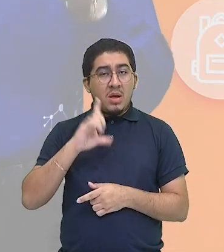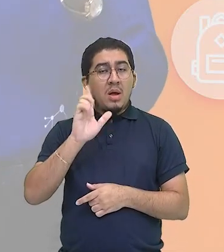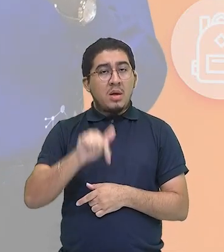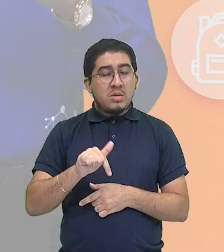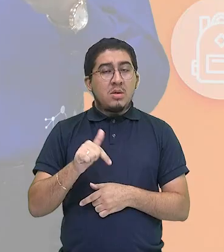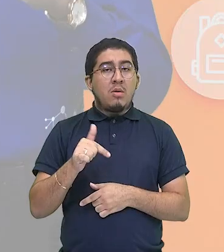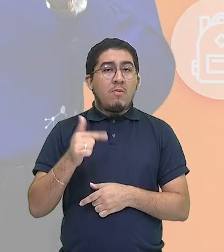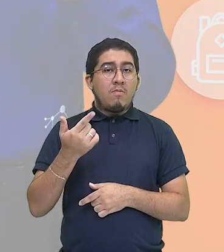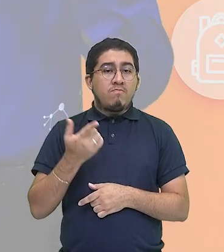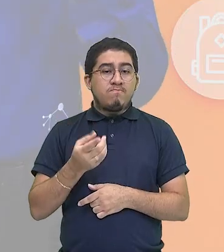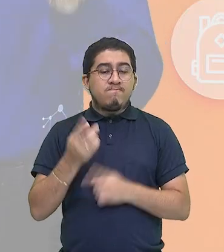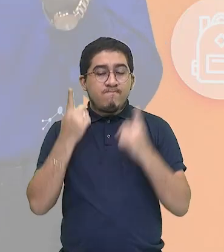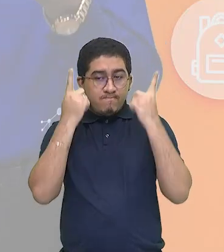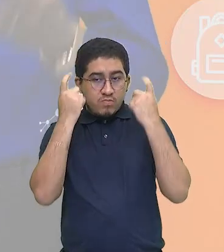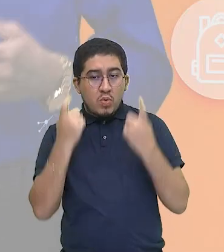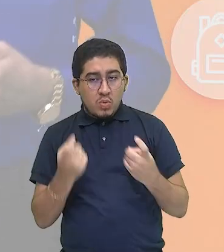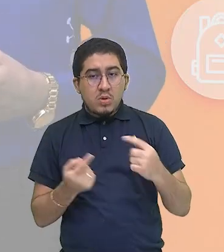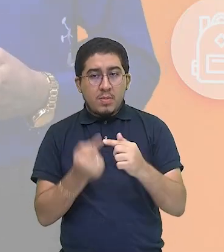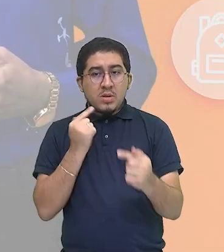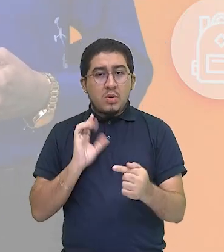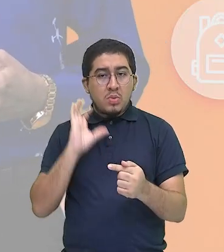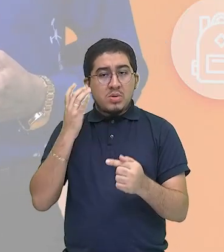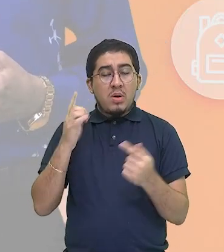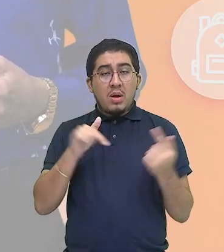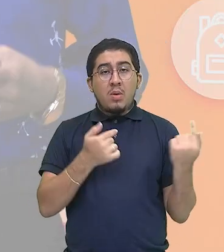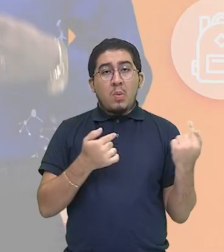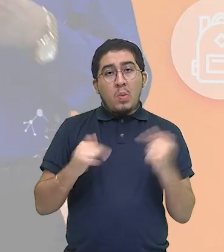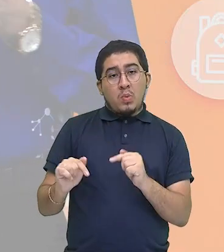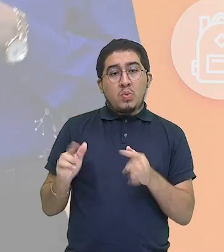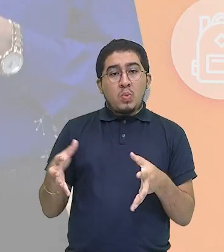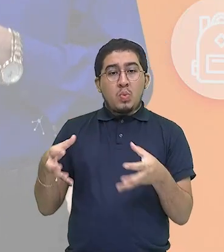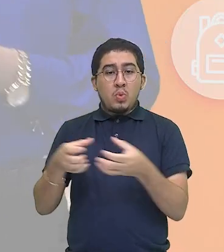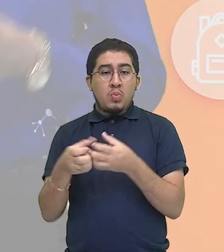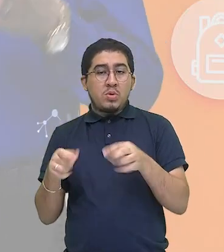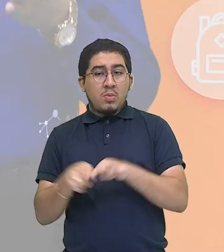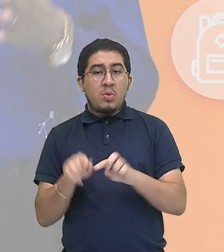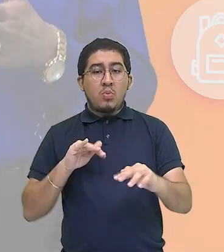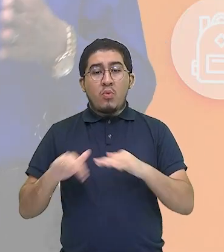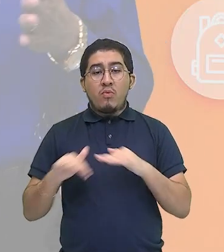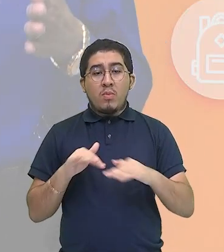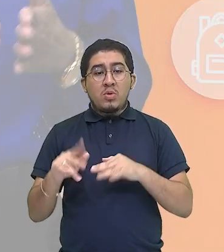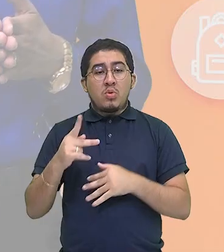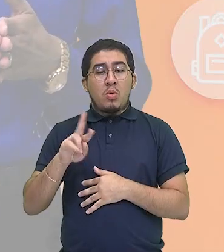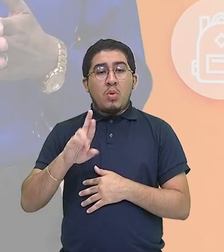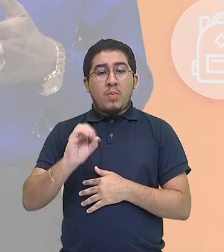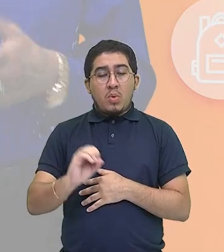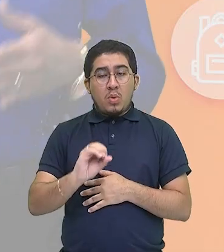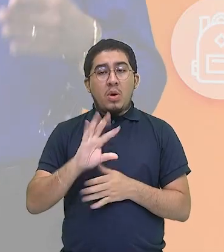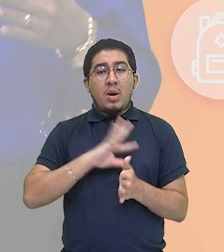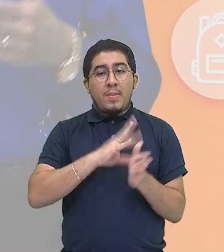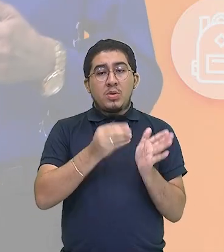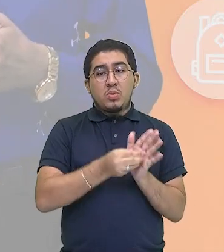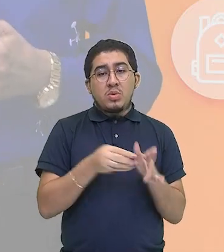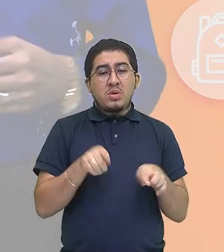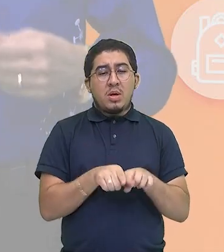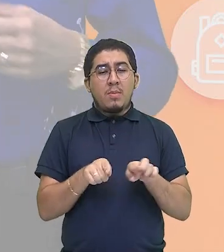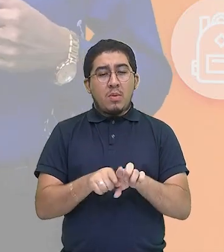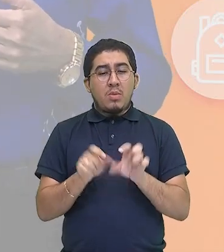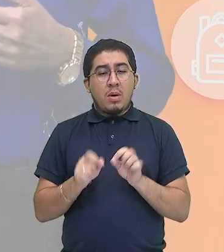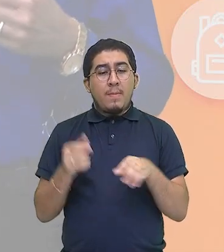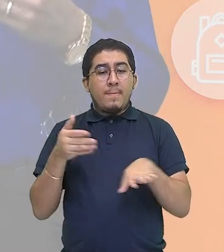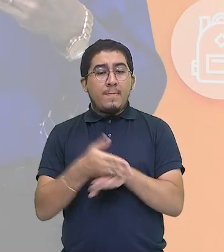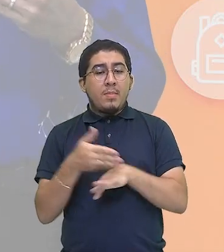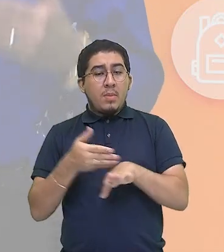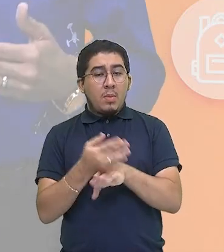violências que foram contra os integrantes de movimentos pró-Amazônia e a inserção